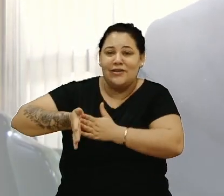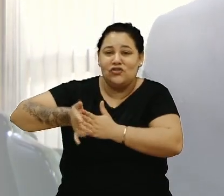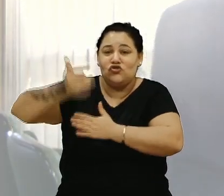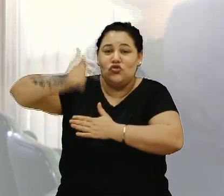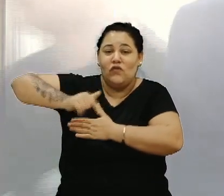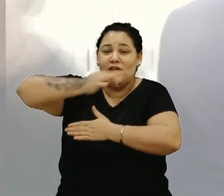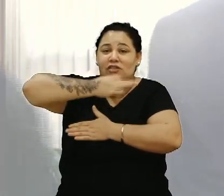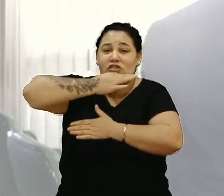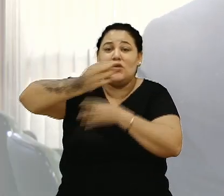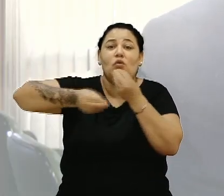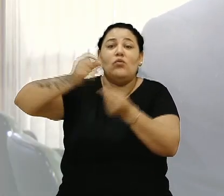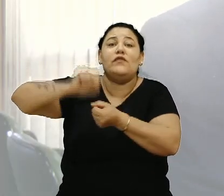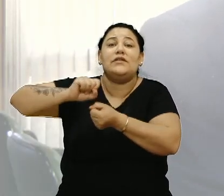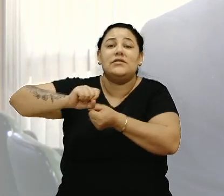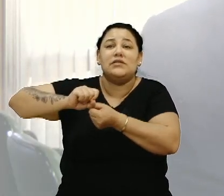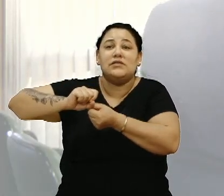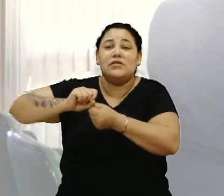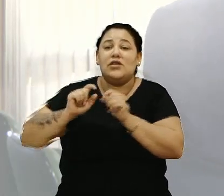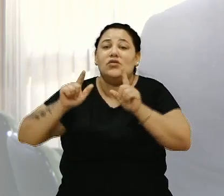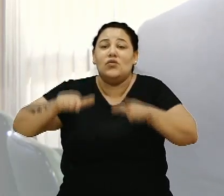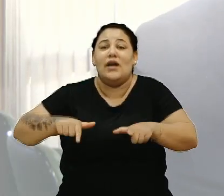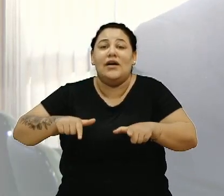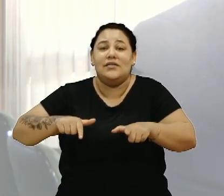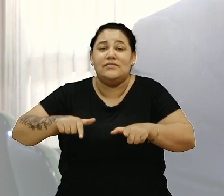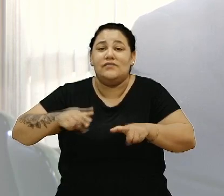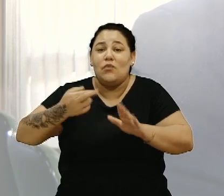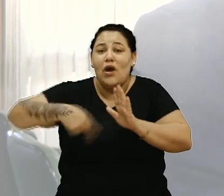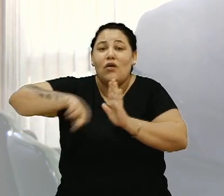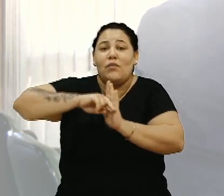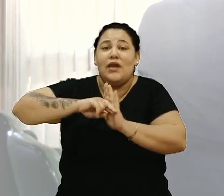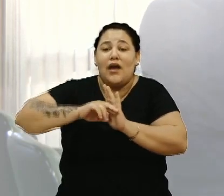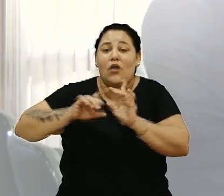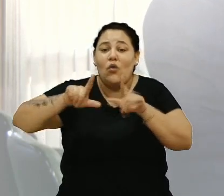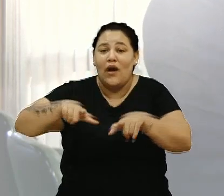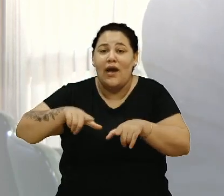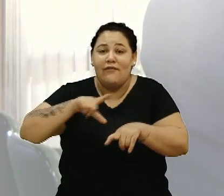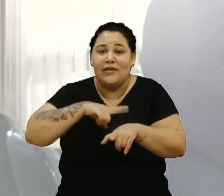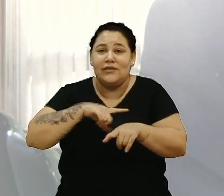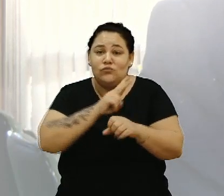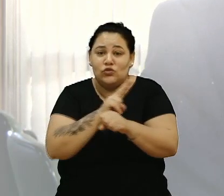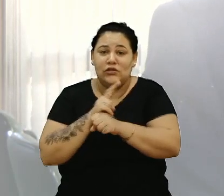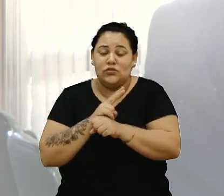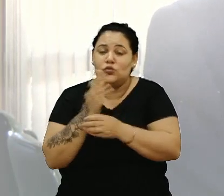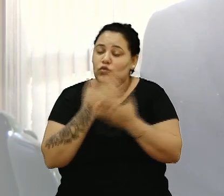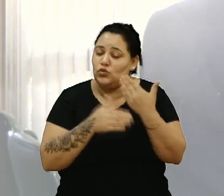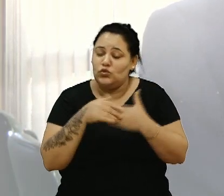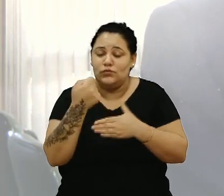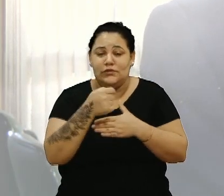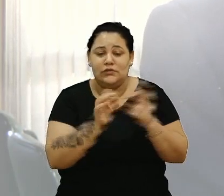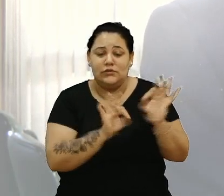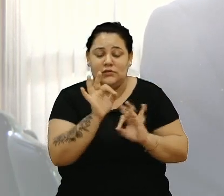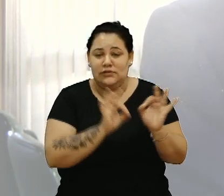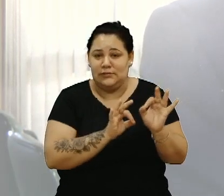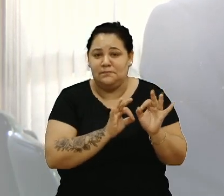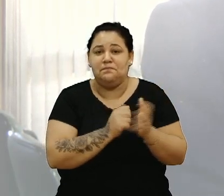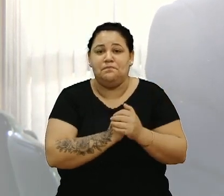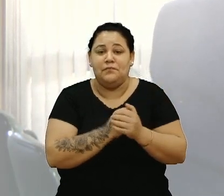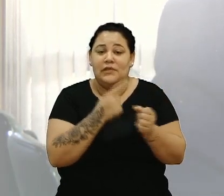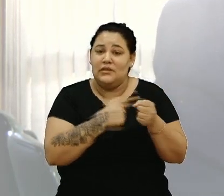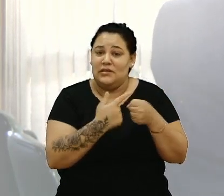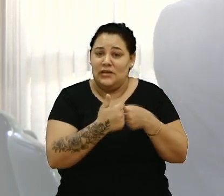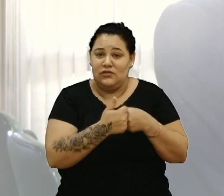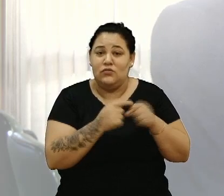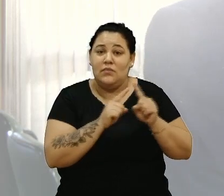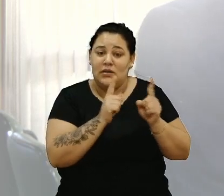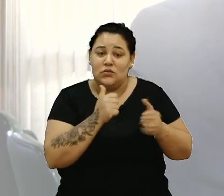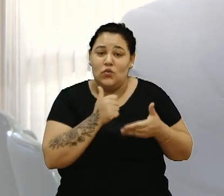fazer? Aonde vamos nos socorrer? Aonde vamos nos abrigar? Tudo isso tem que passar por um planejamento da cidade, mas com o